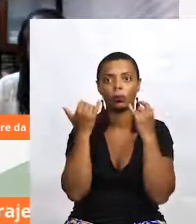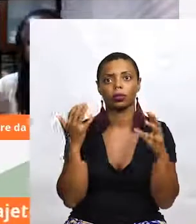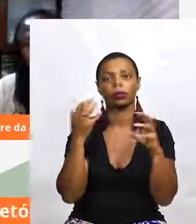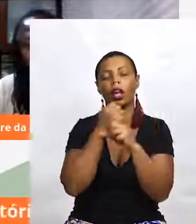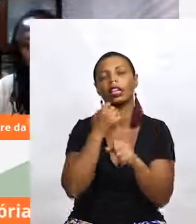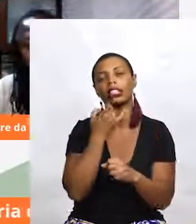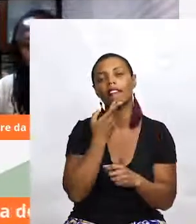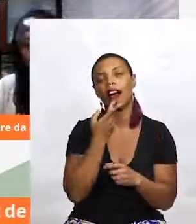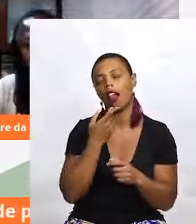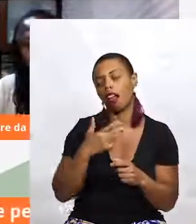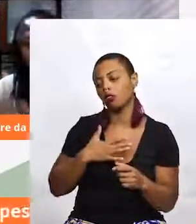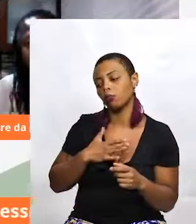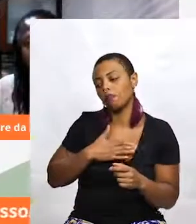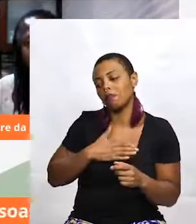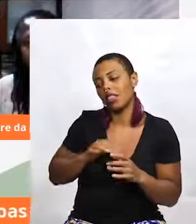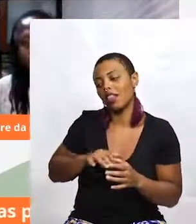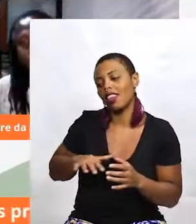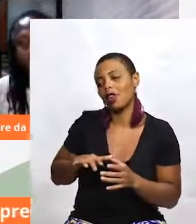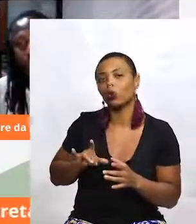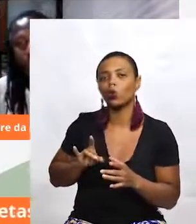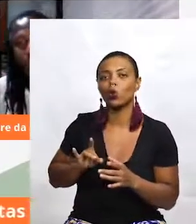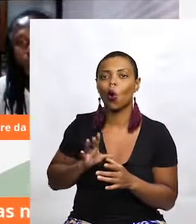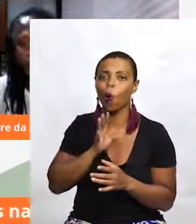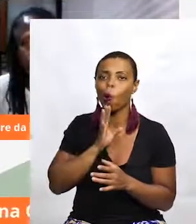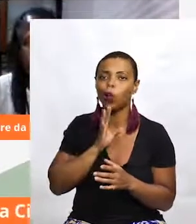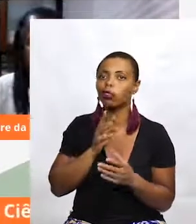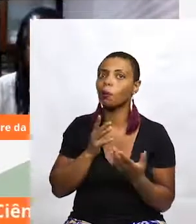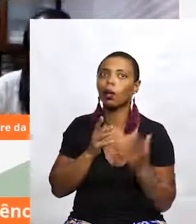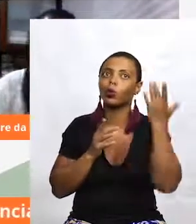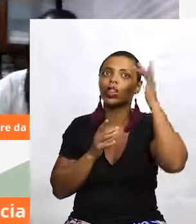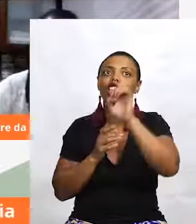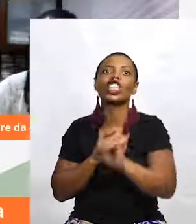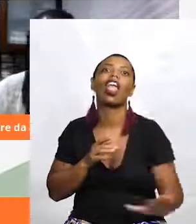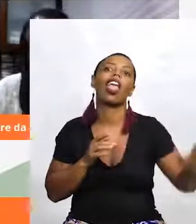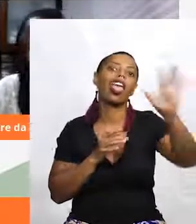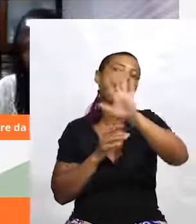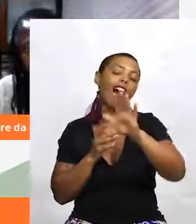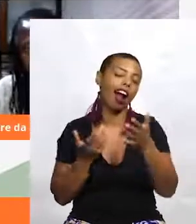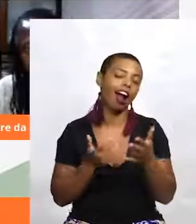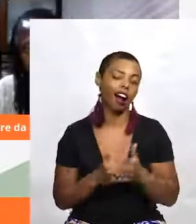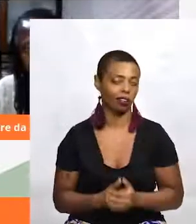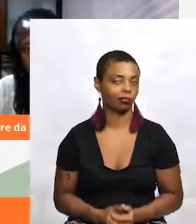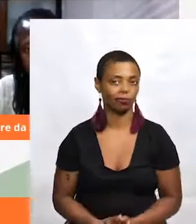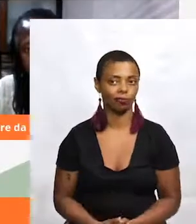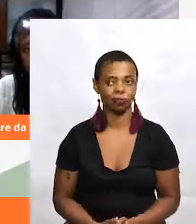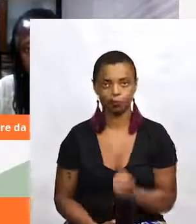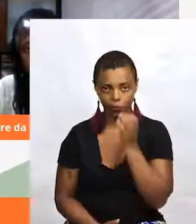meio só, talvez eu não consiga generalizar pro todo, né?